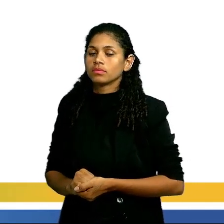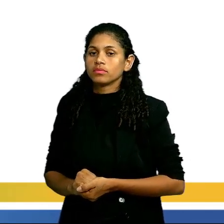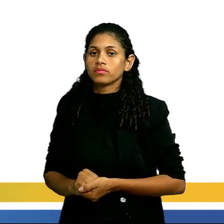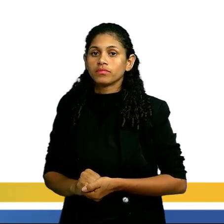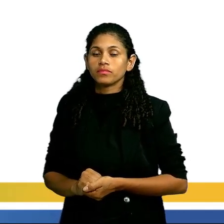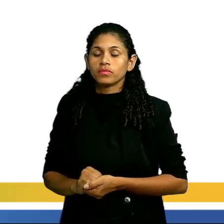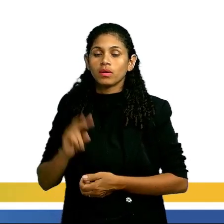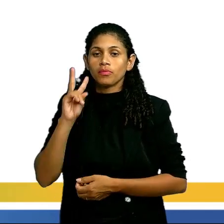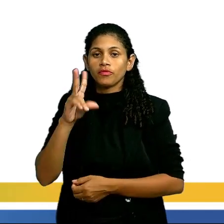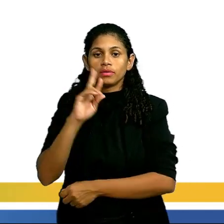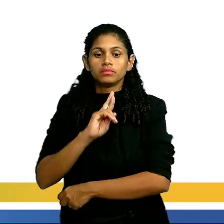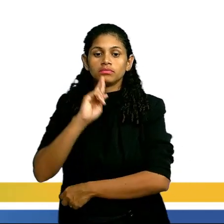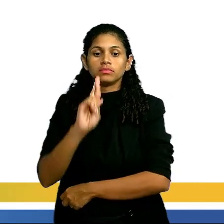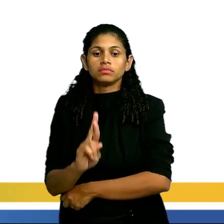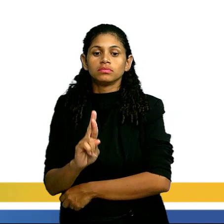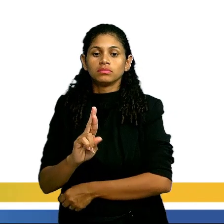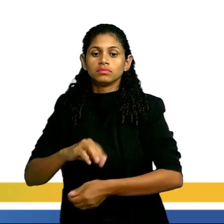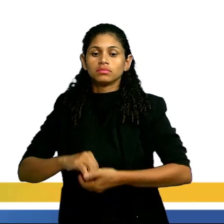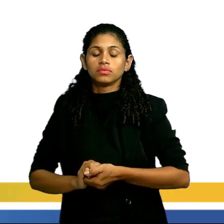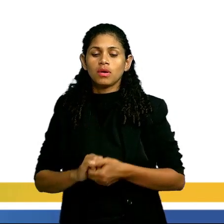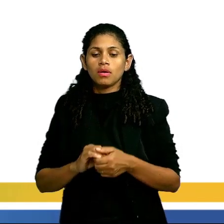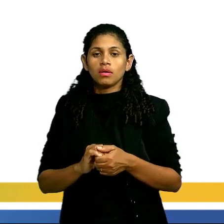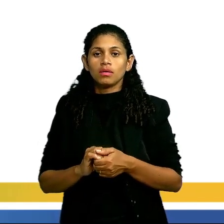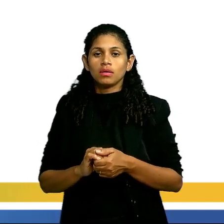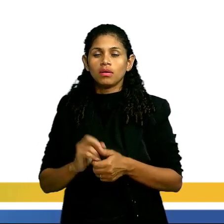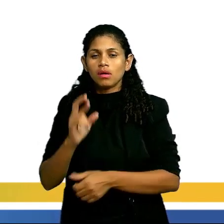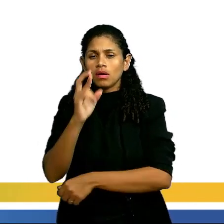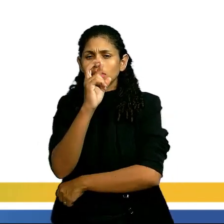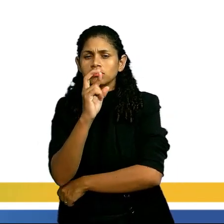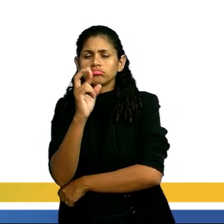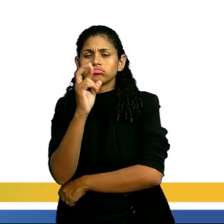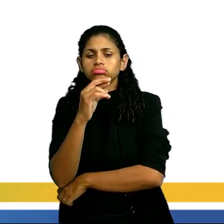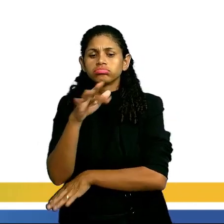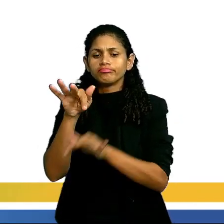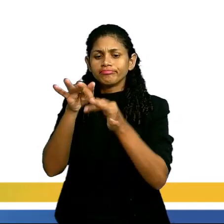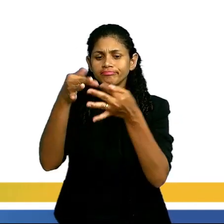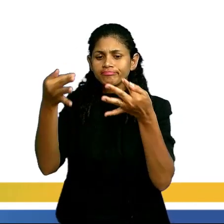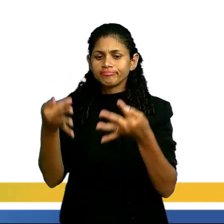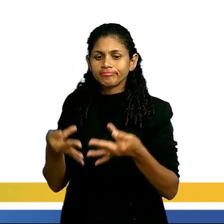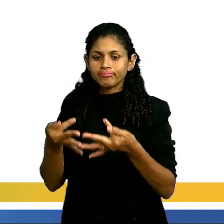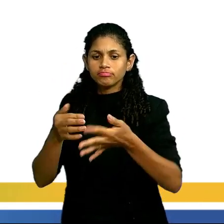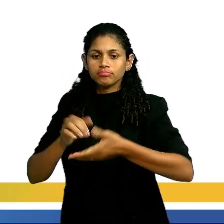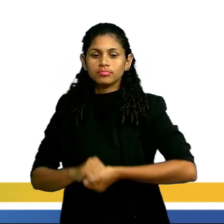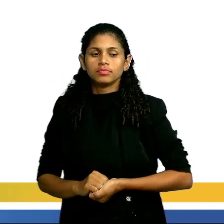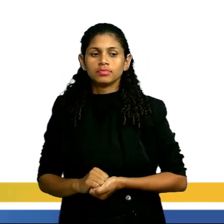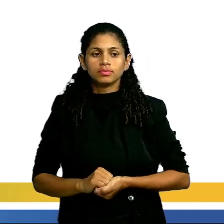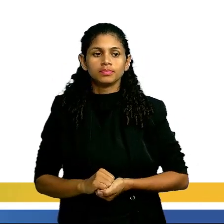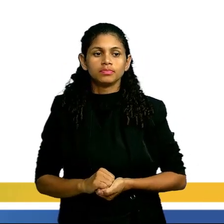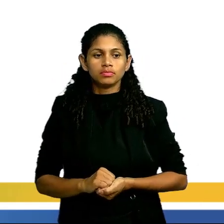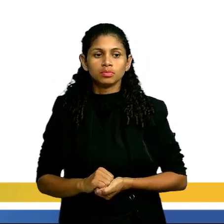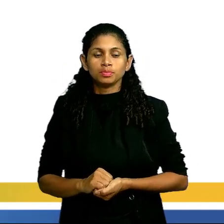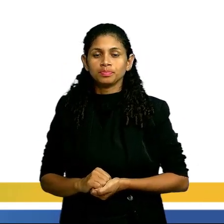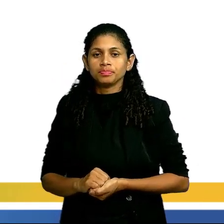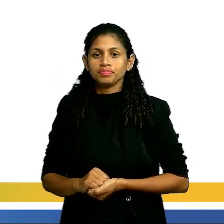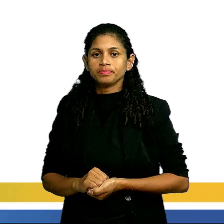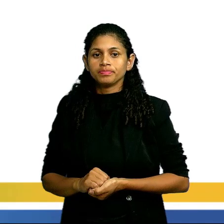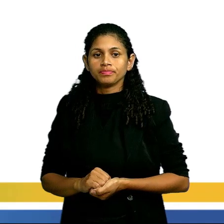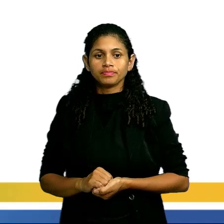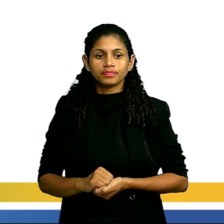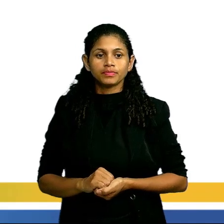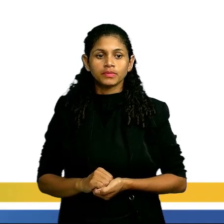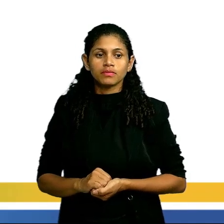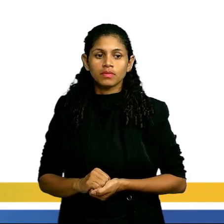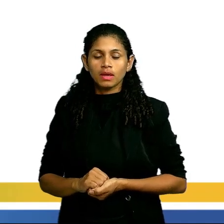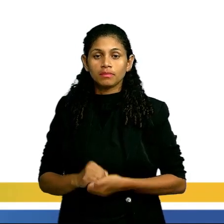Vamos ver aqui a resposta e observar que ela é bem simples, tudo bem? Então podemos ver.